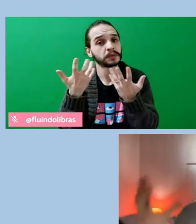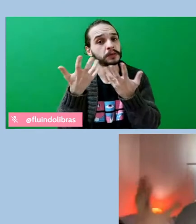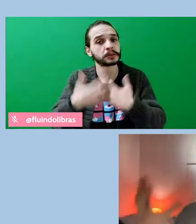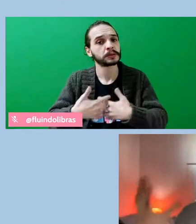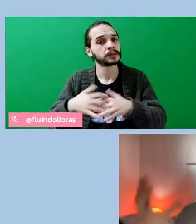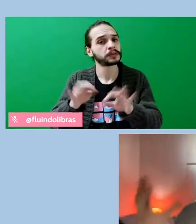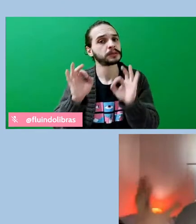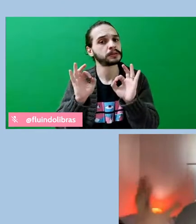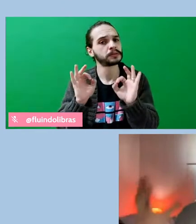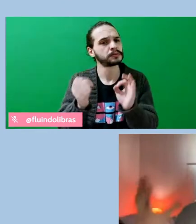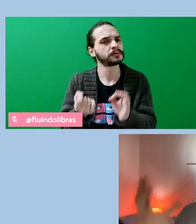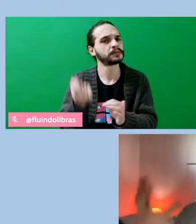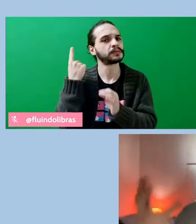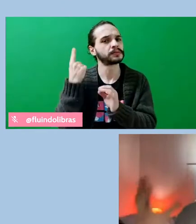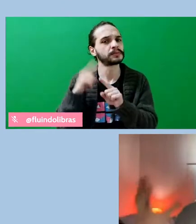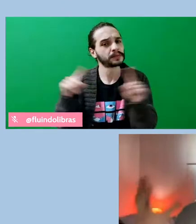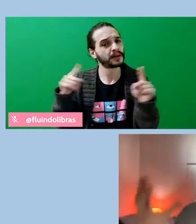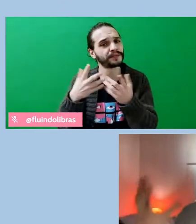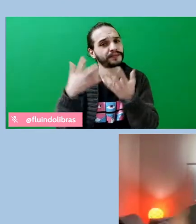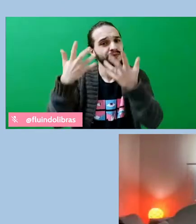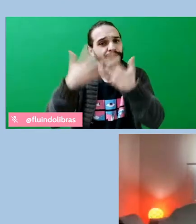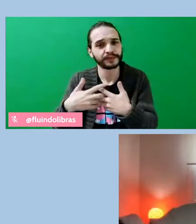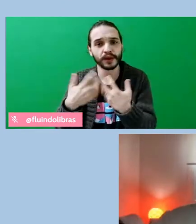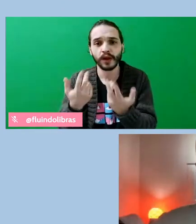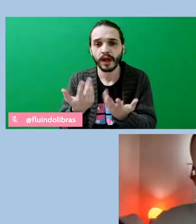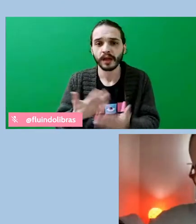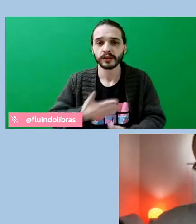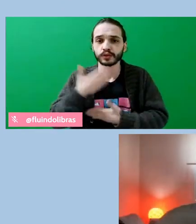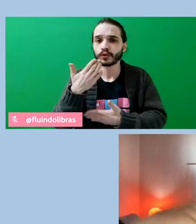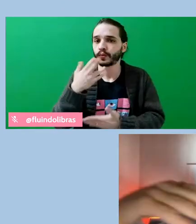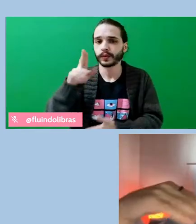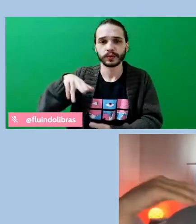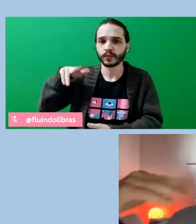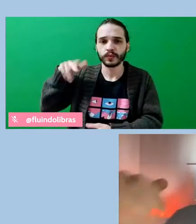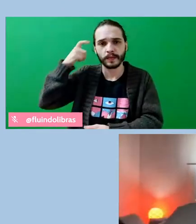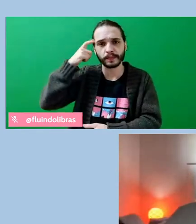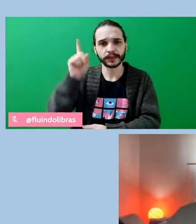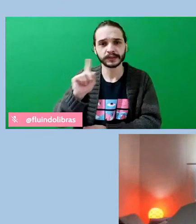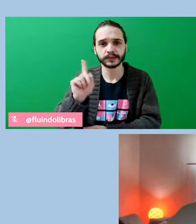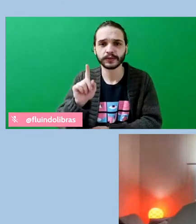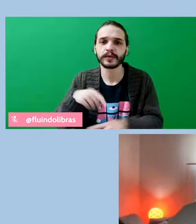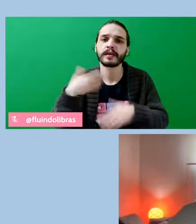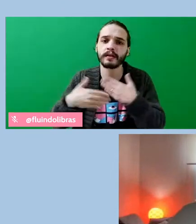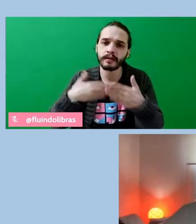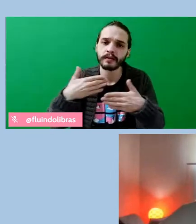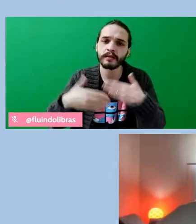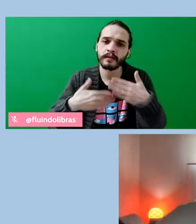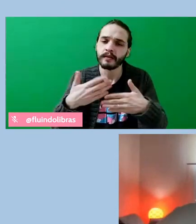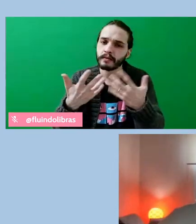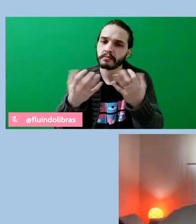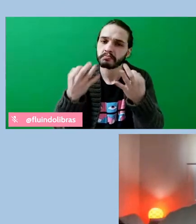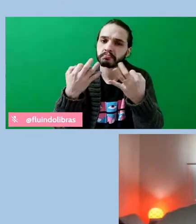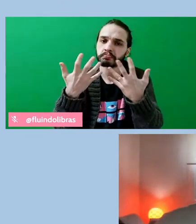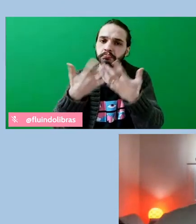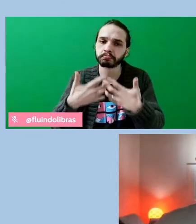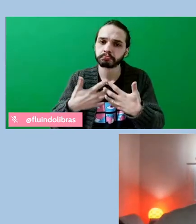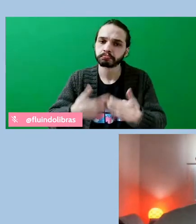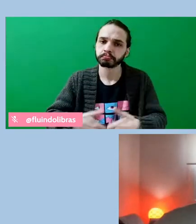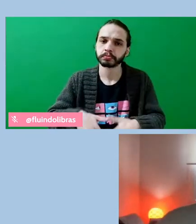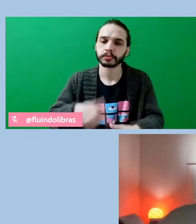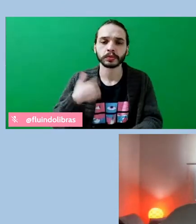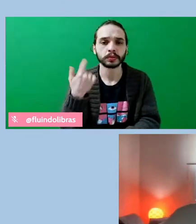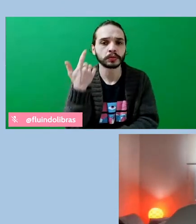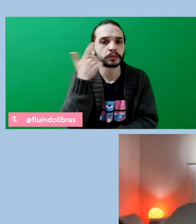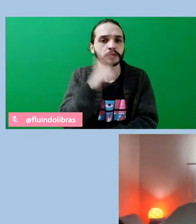estranhamente funcionava. Foi uma surpresa, assim, eu nunca tinha pensado em fazer. E quando as coisas foram andando e realmente a gente percebeu que a gente não ia conseguir fazer a